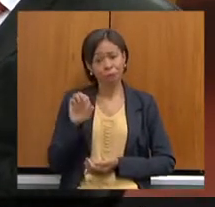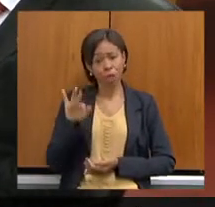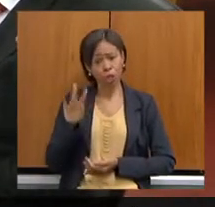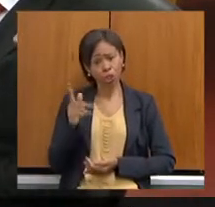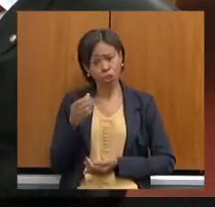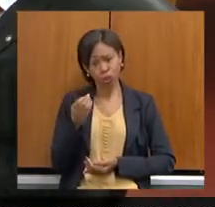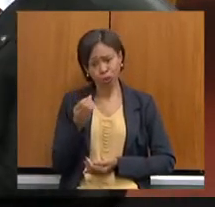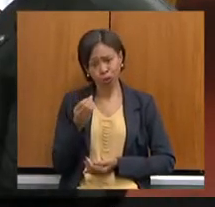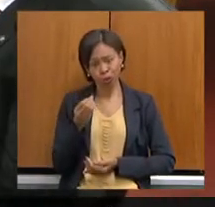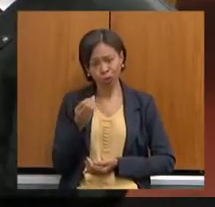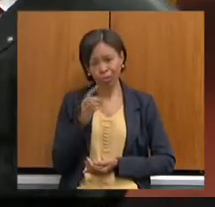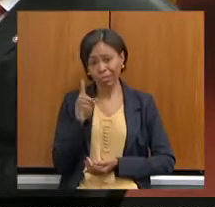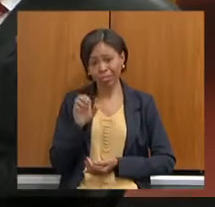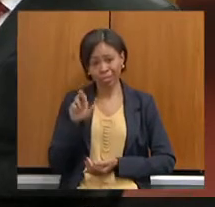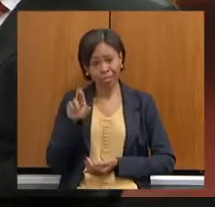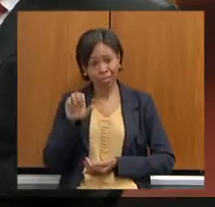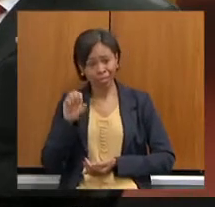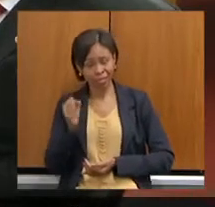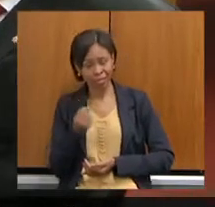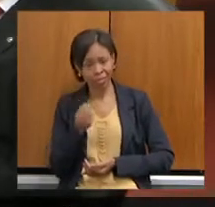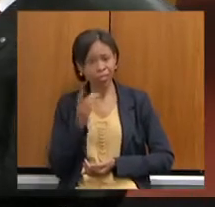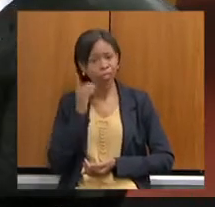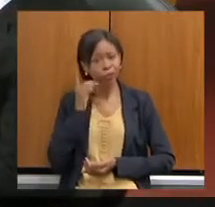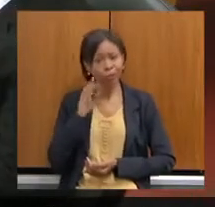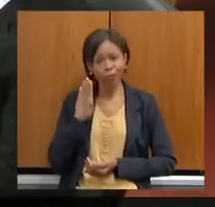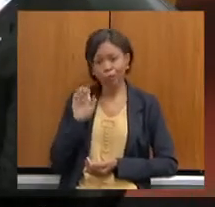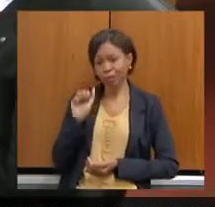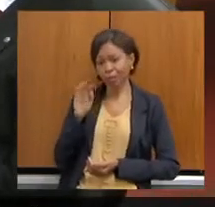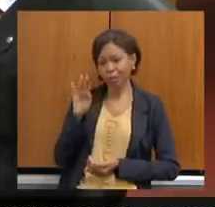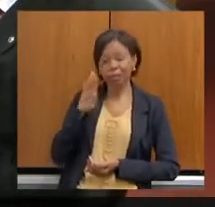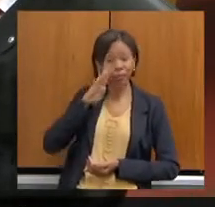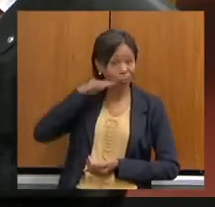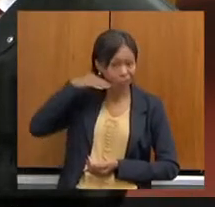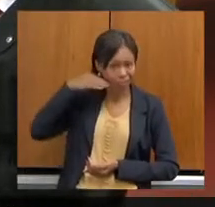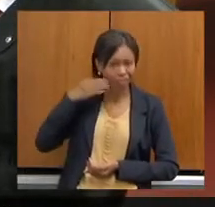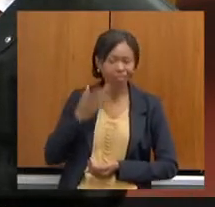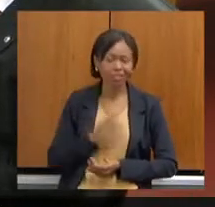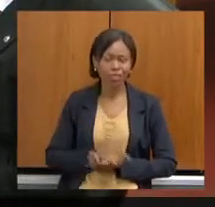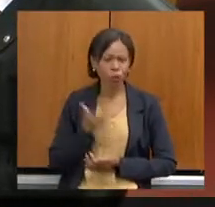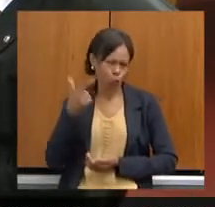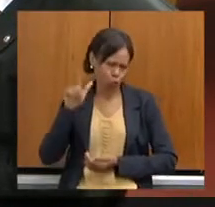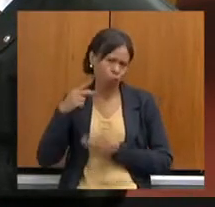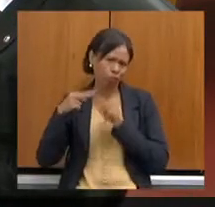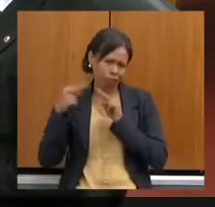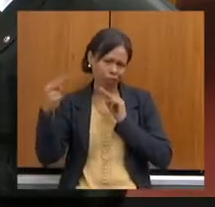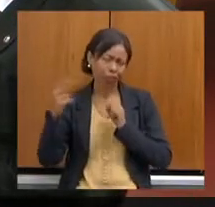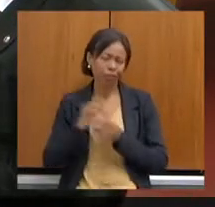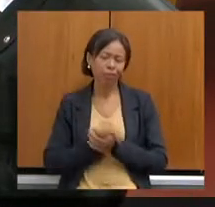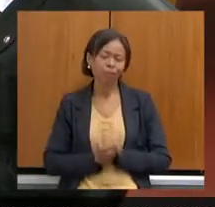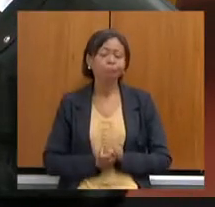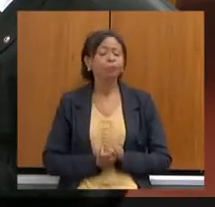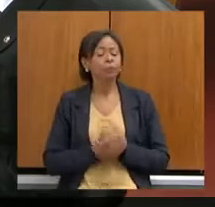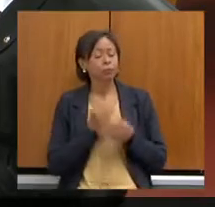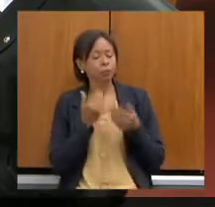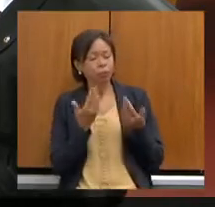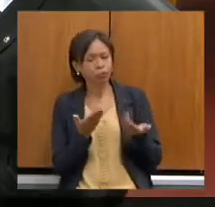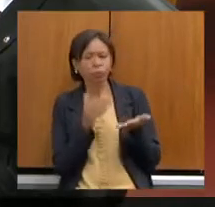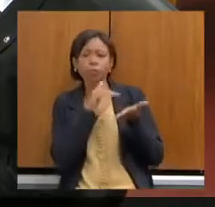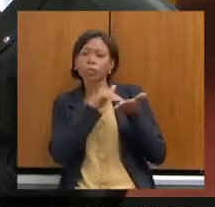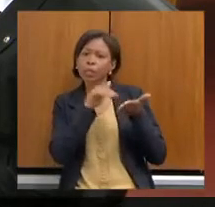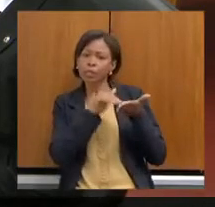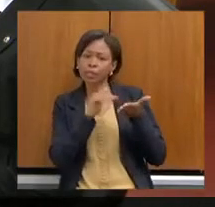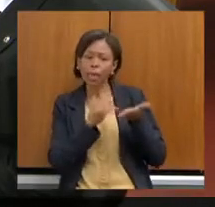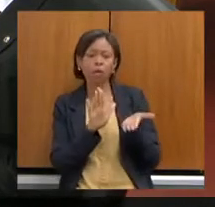José Reis Deputado da Beatriz e os outros que estão online secretária Ana Maria Valentim